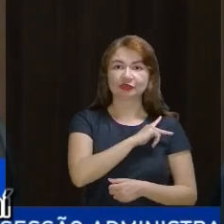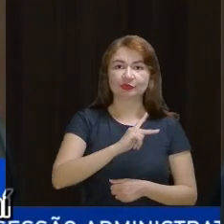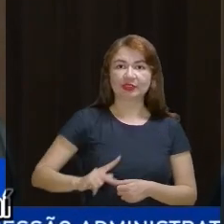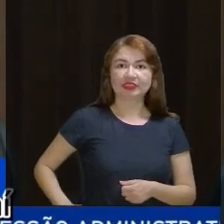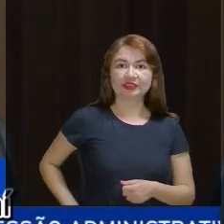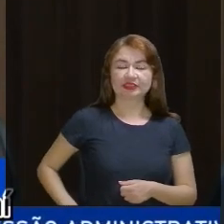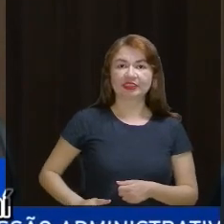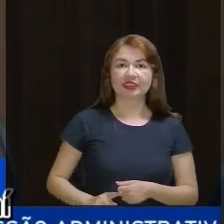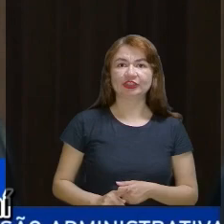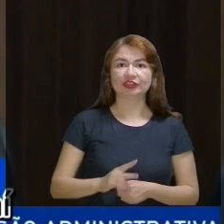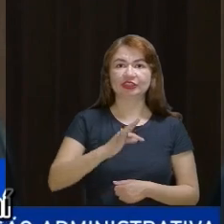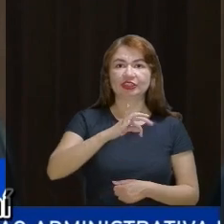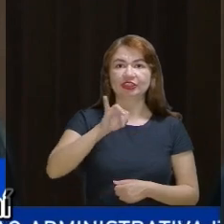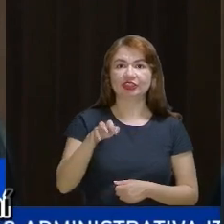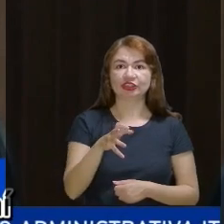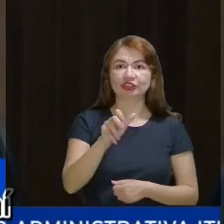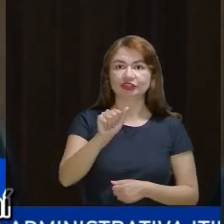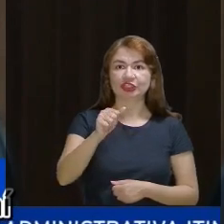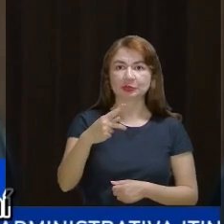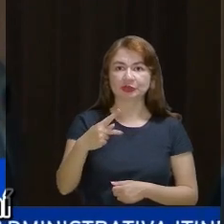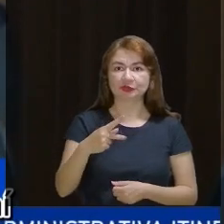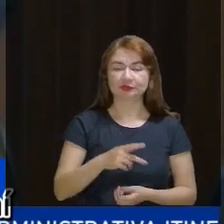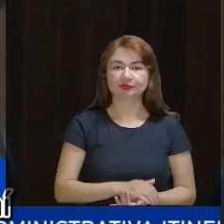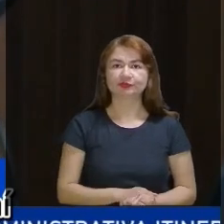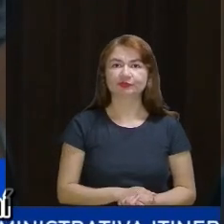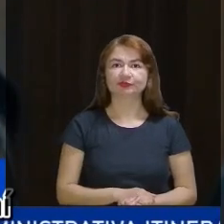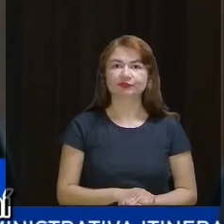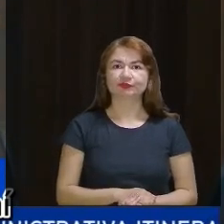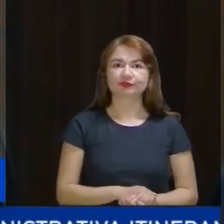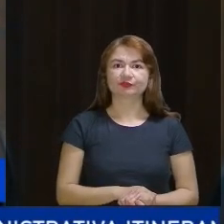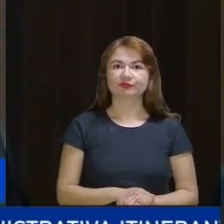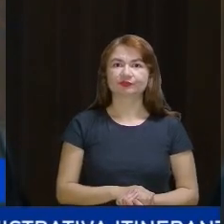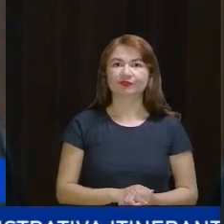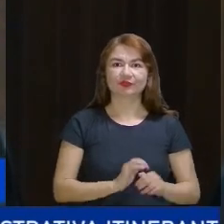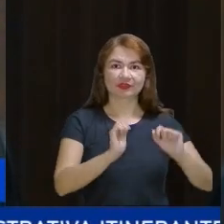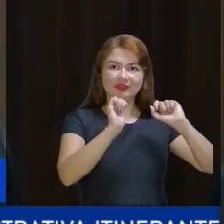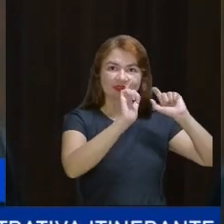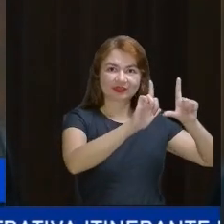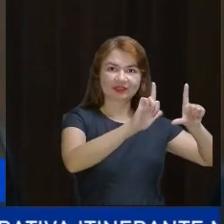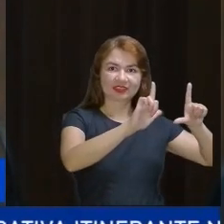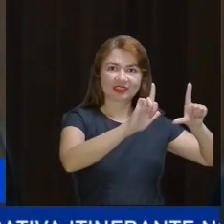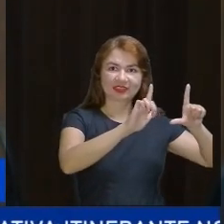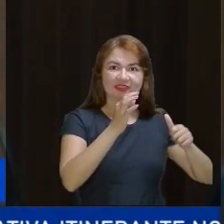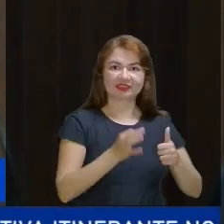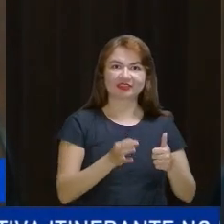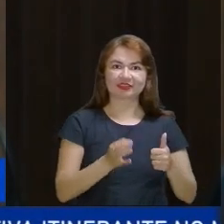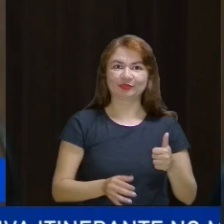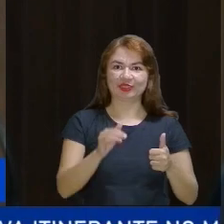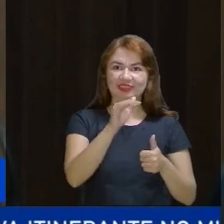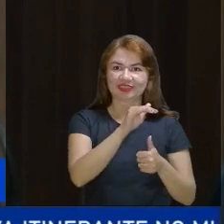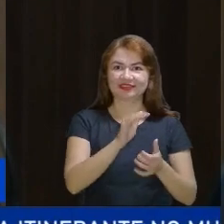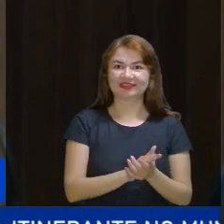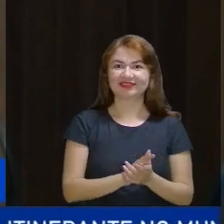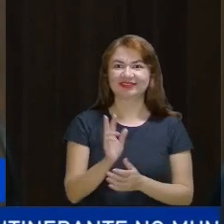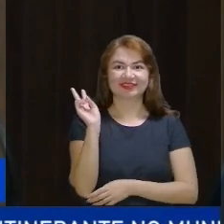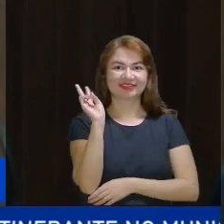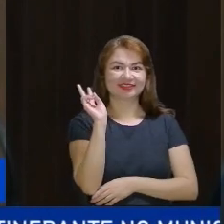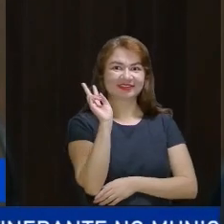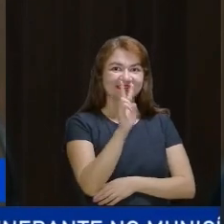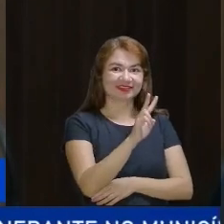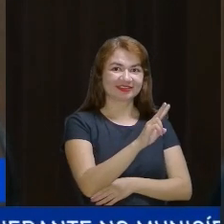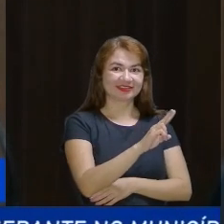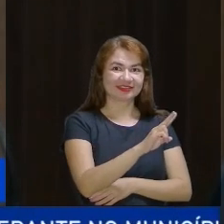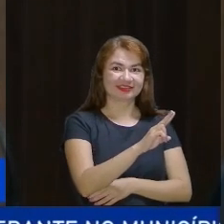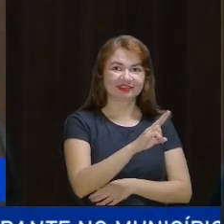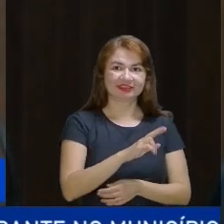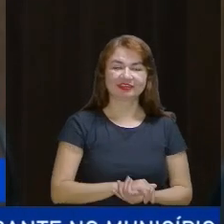Justiça, desembargador Torque, eu peço aí para colocar o desembargador Torque na tela, que eu estou falando, mas é bom colocar ele para todo mundo enxergar o Torque.